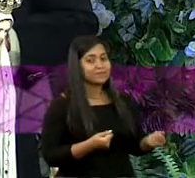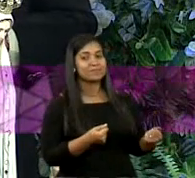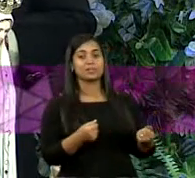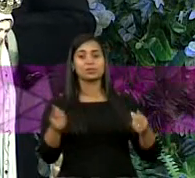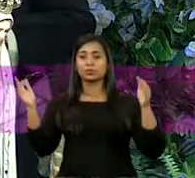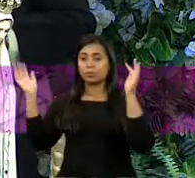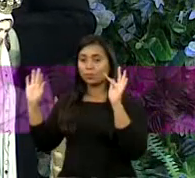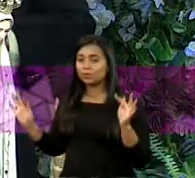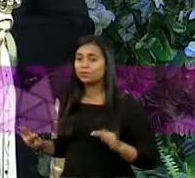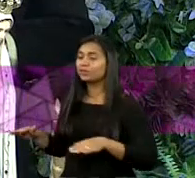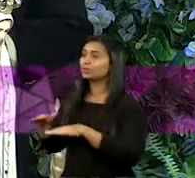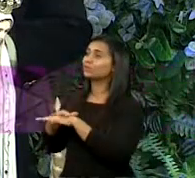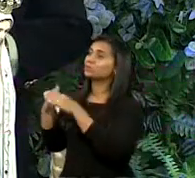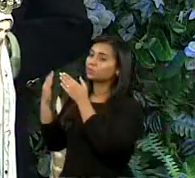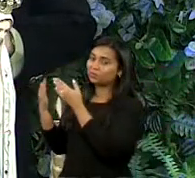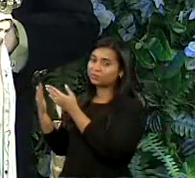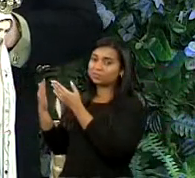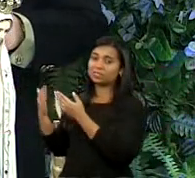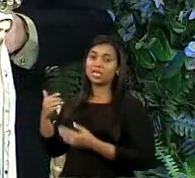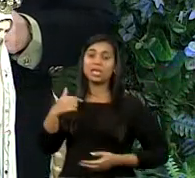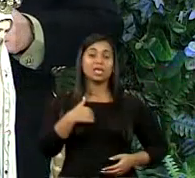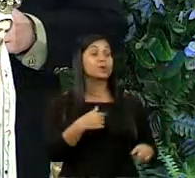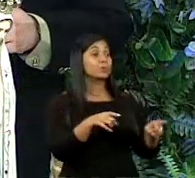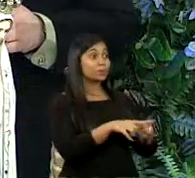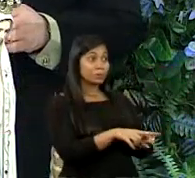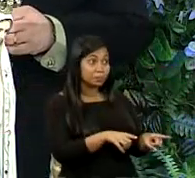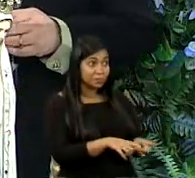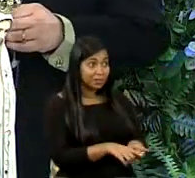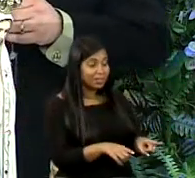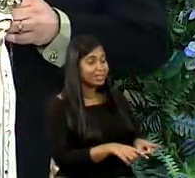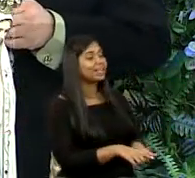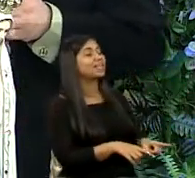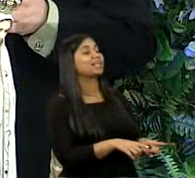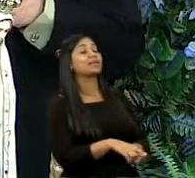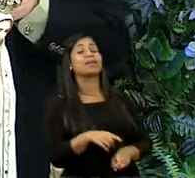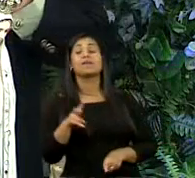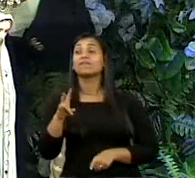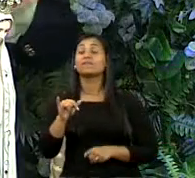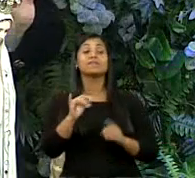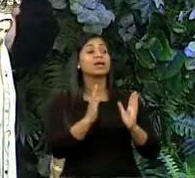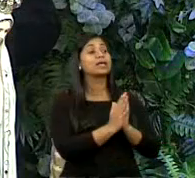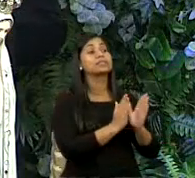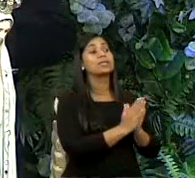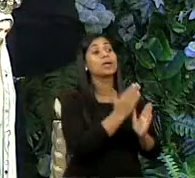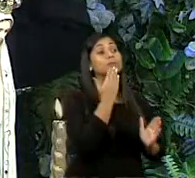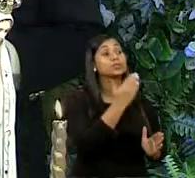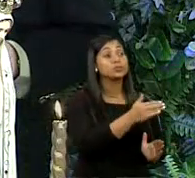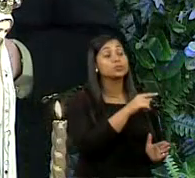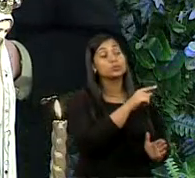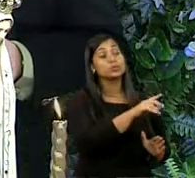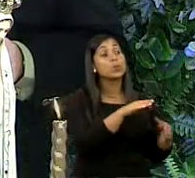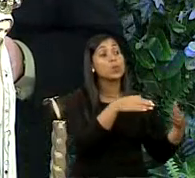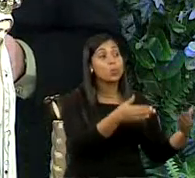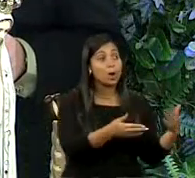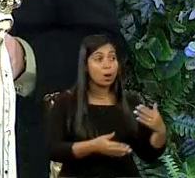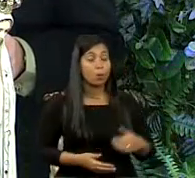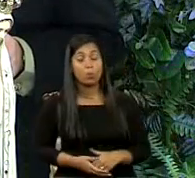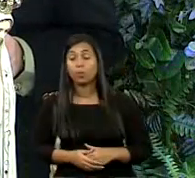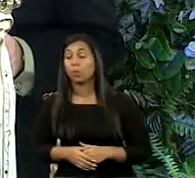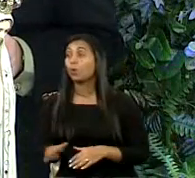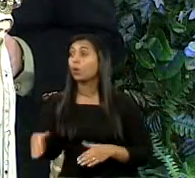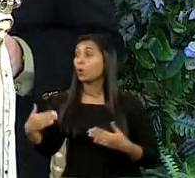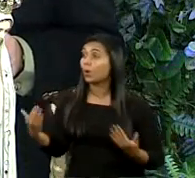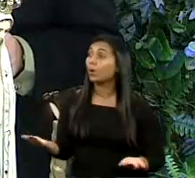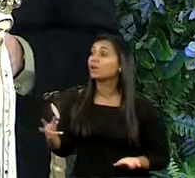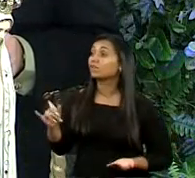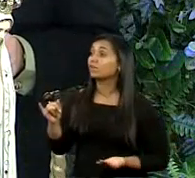feliz, viu, de falar. Eu também. E Maria... rezar o terço também. E para quem que... e em qual intenção, para quem que você reza esse mistério?